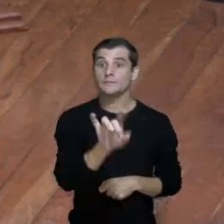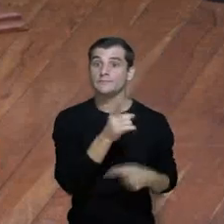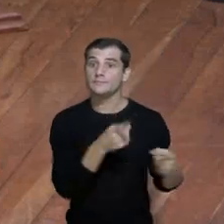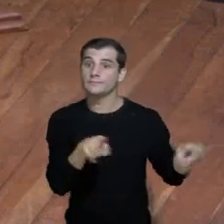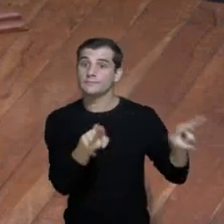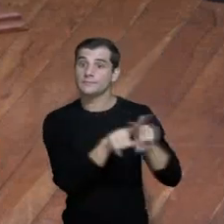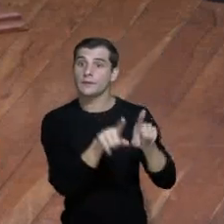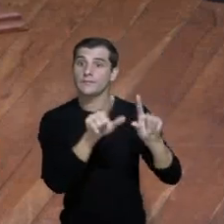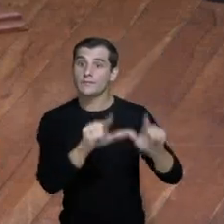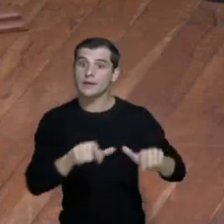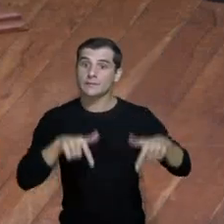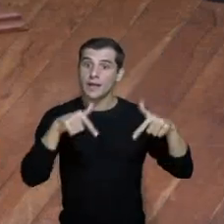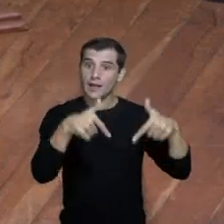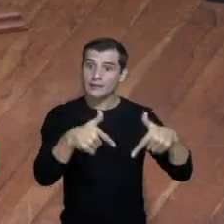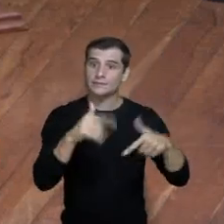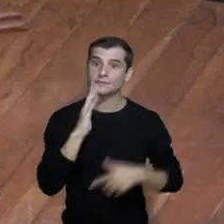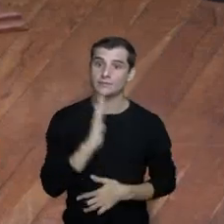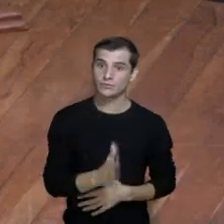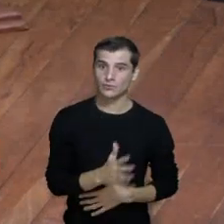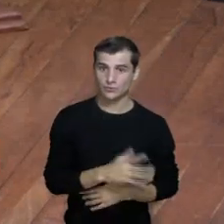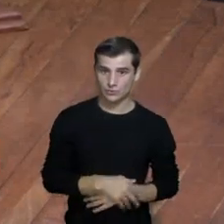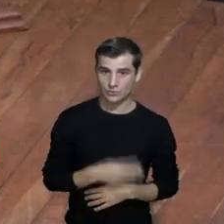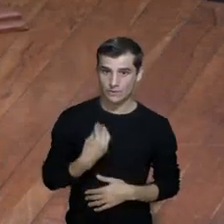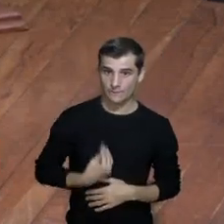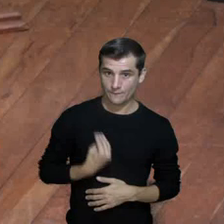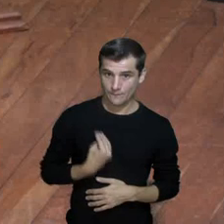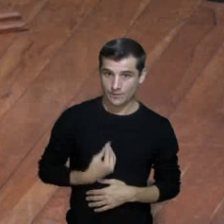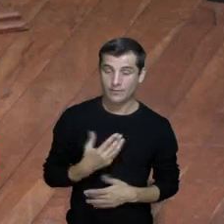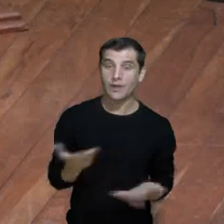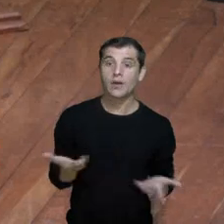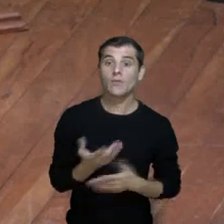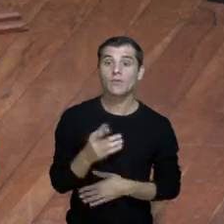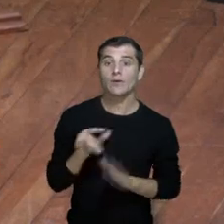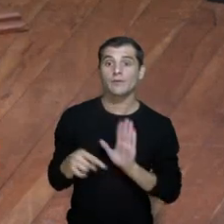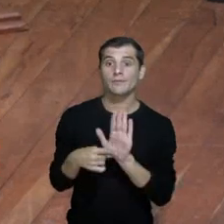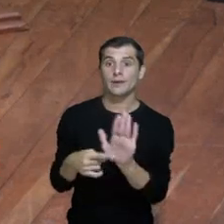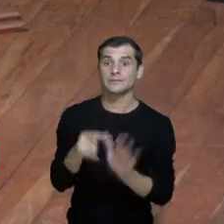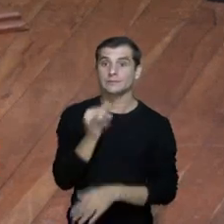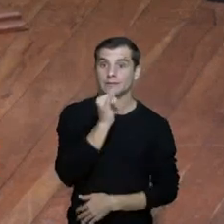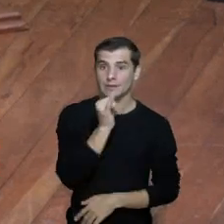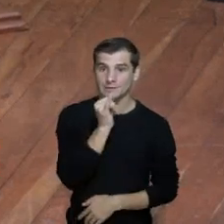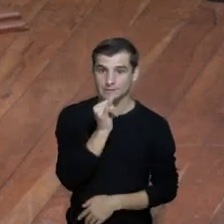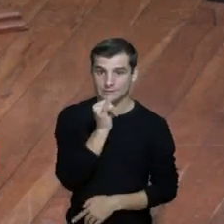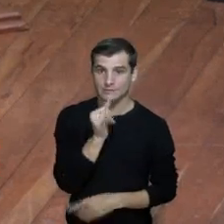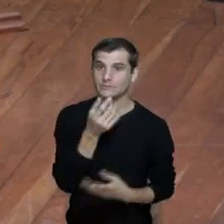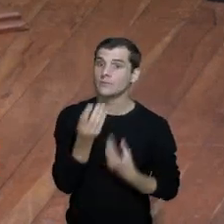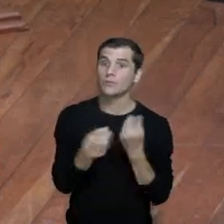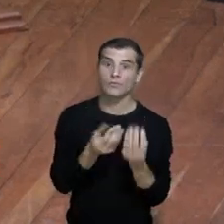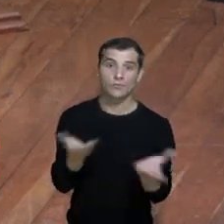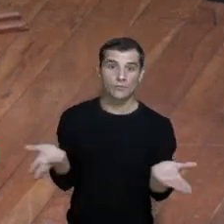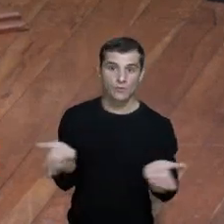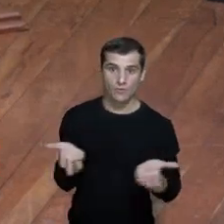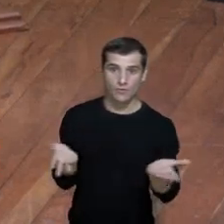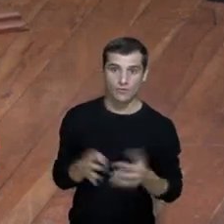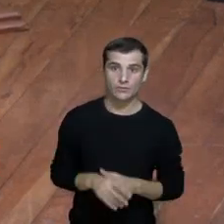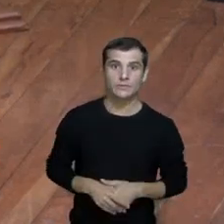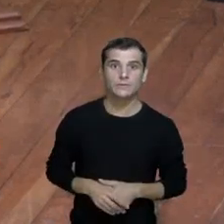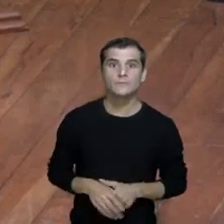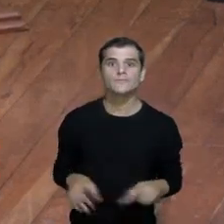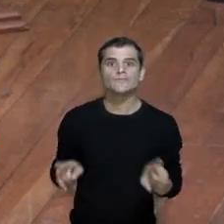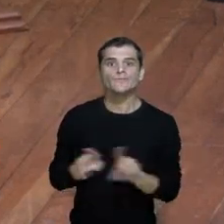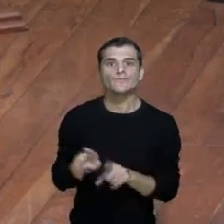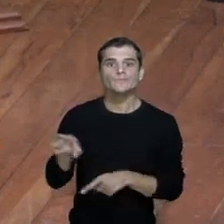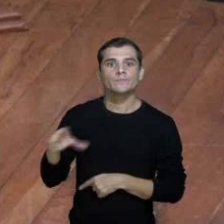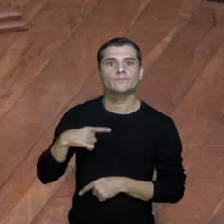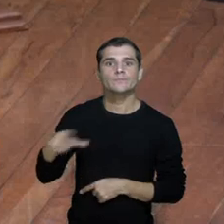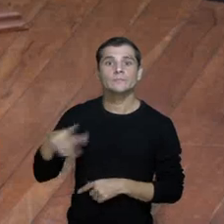internamente já dei alguns exemplos esses cases vão ser apresentado hoje aqui também hoje aqui uma surpresa mágica elaborada Pelas